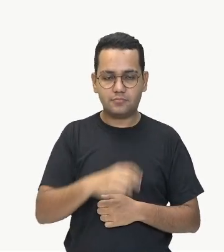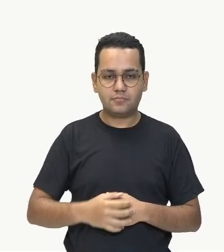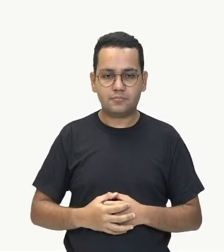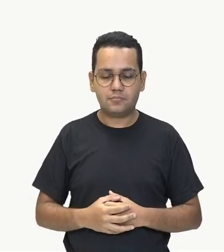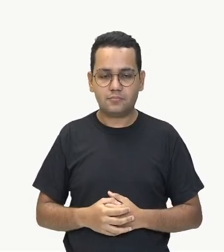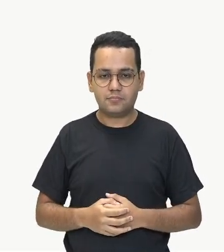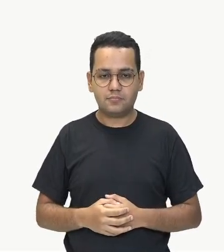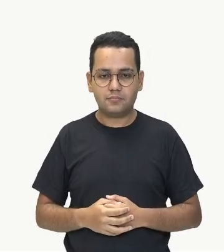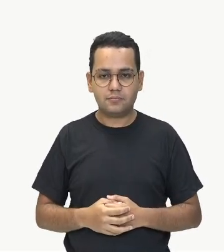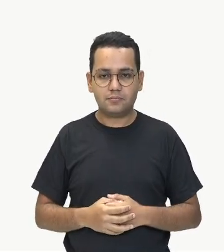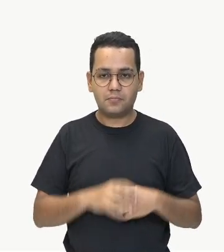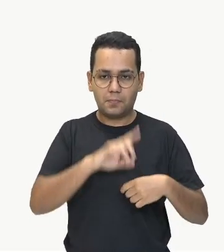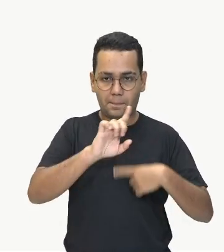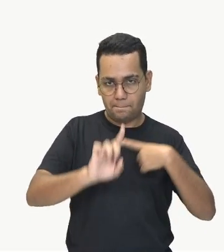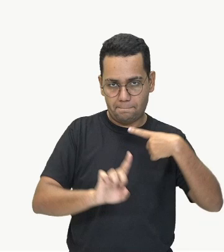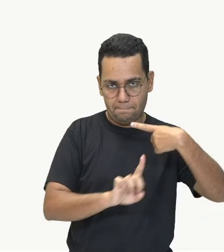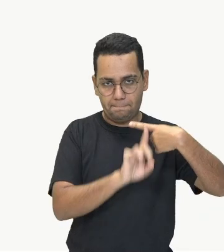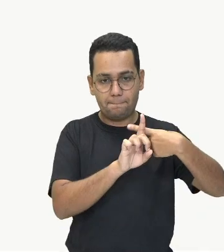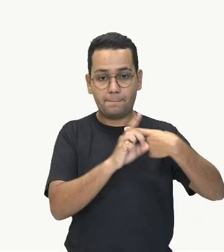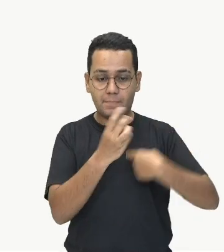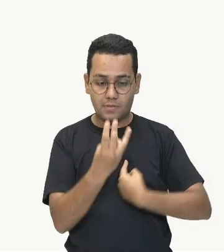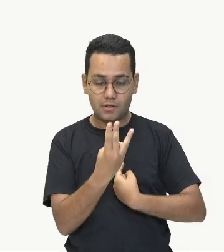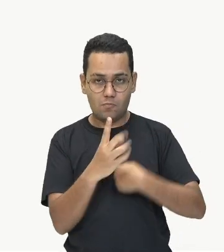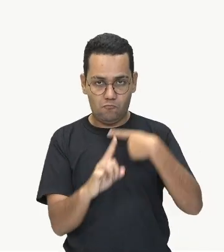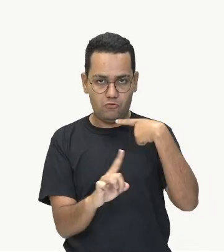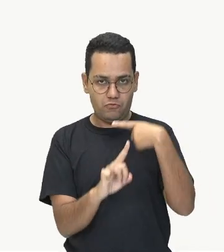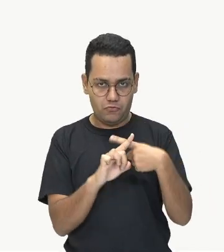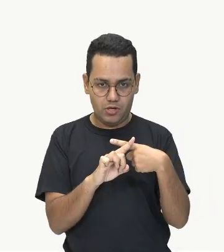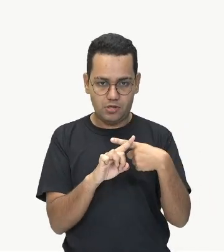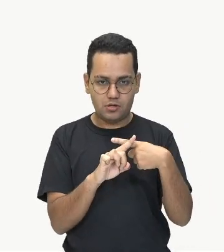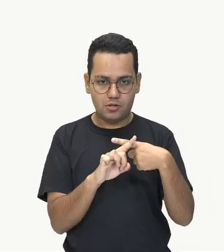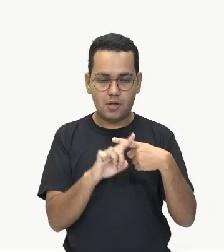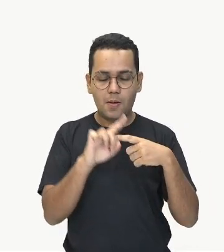134,5 + 3 x